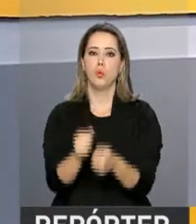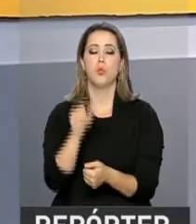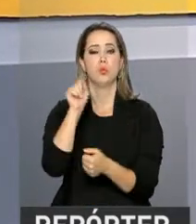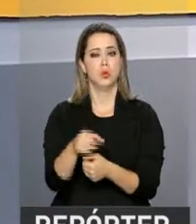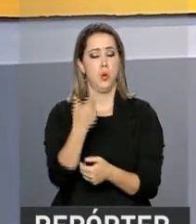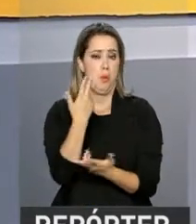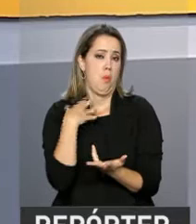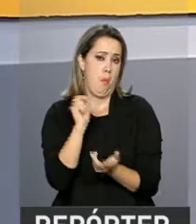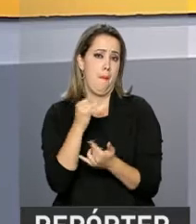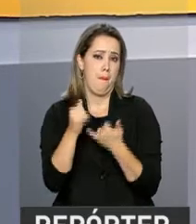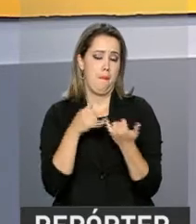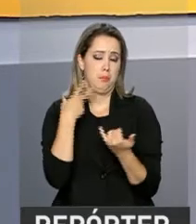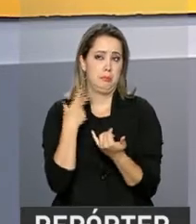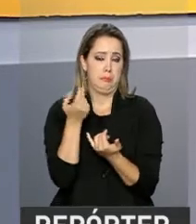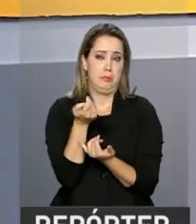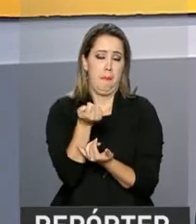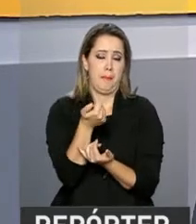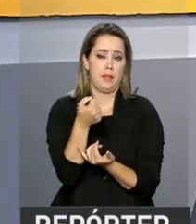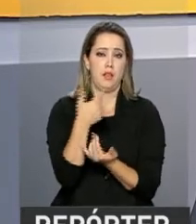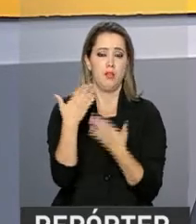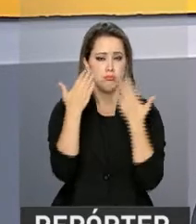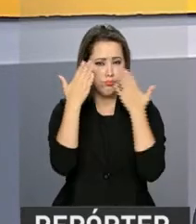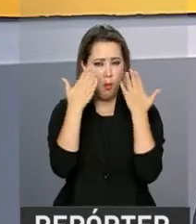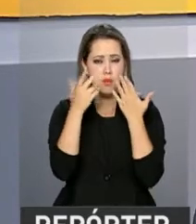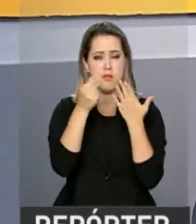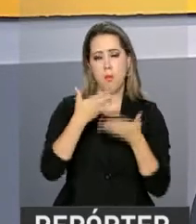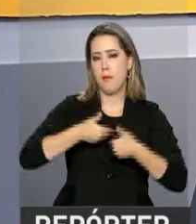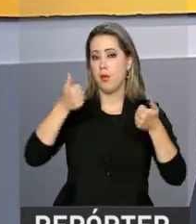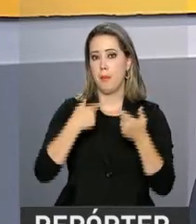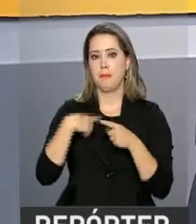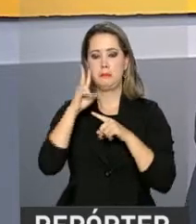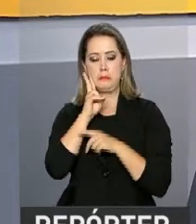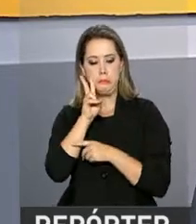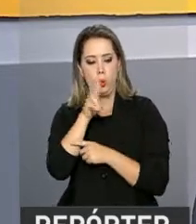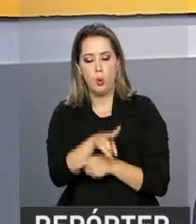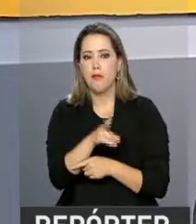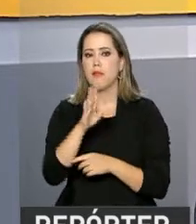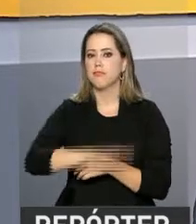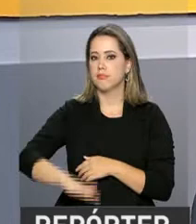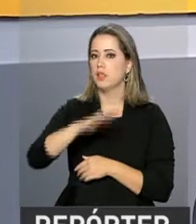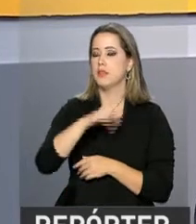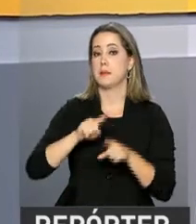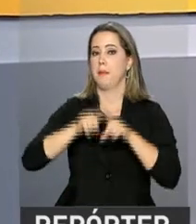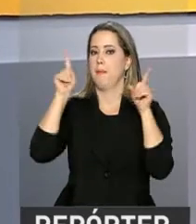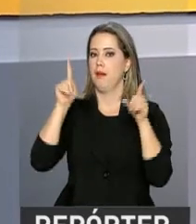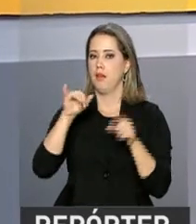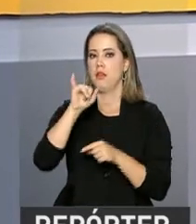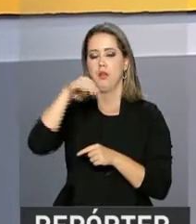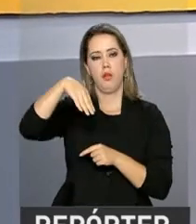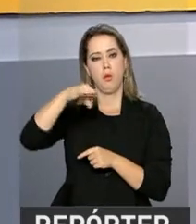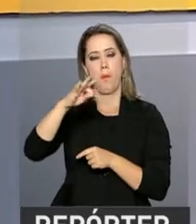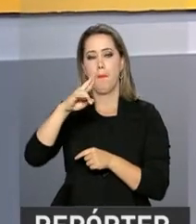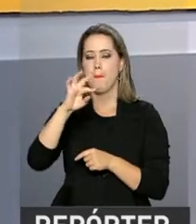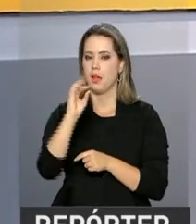produto supostamente terapêutico um brinquedo tem atraído a atenção de crianças no brasil mas o inmetro alerta que esse